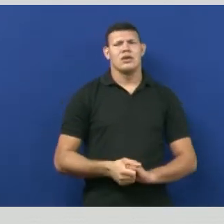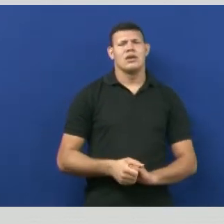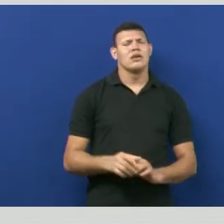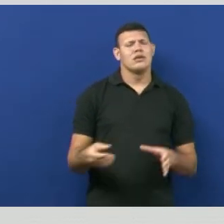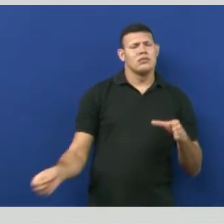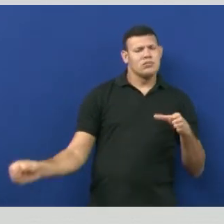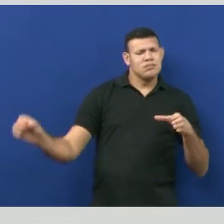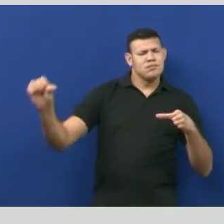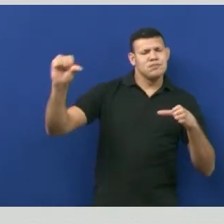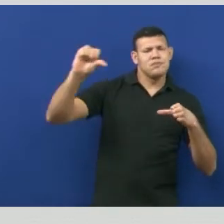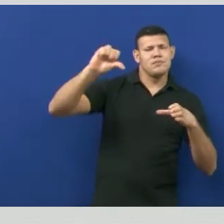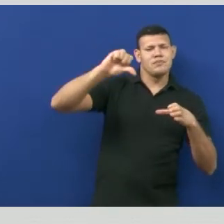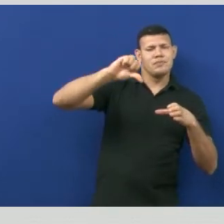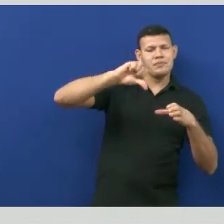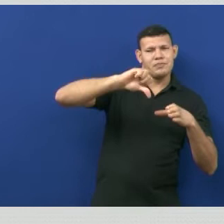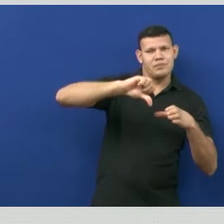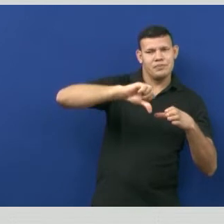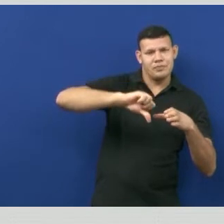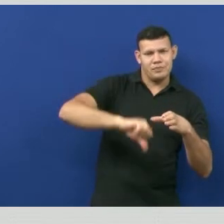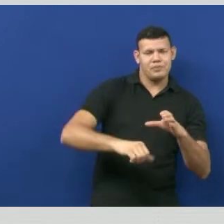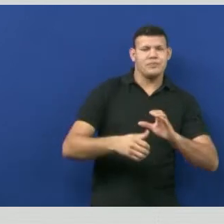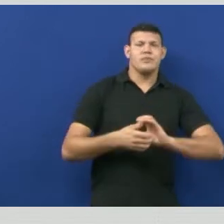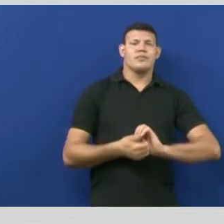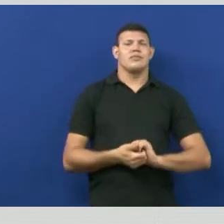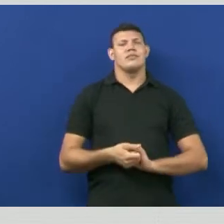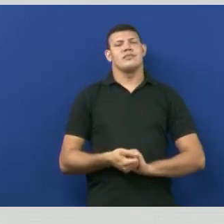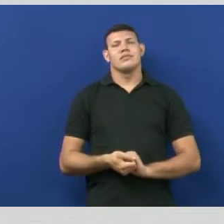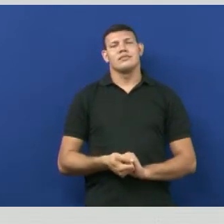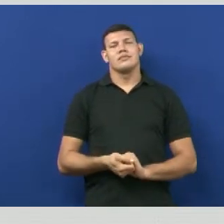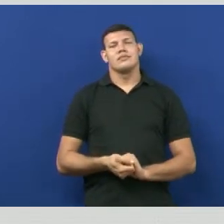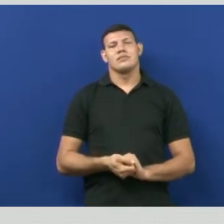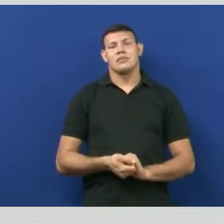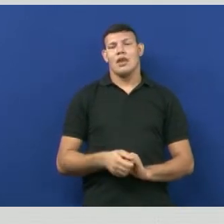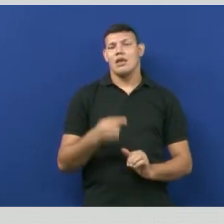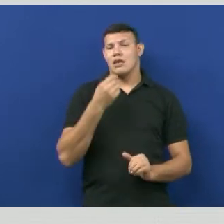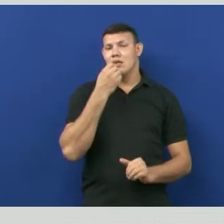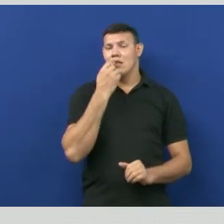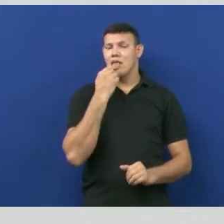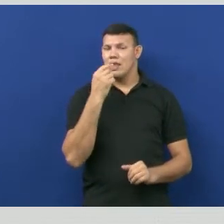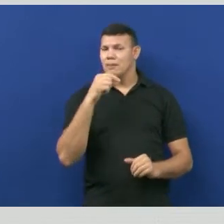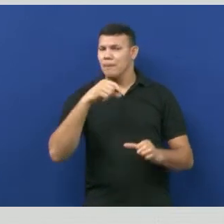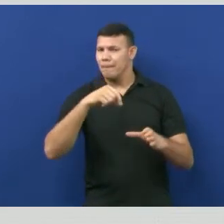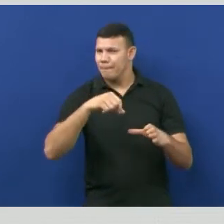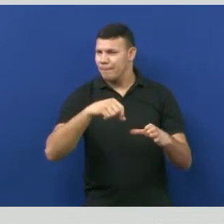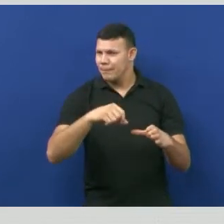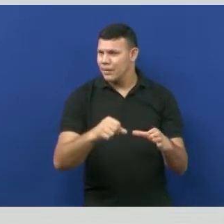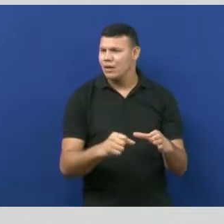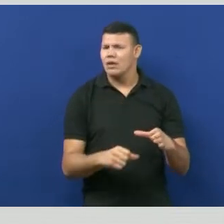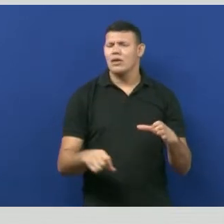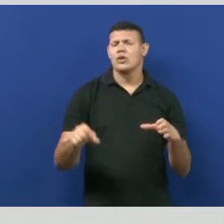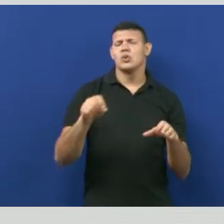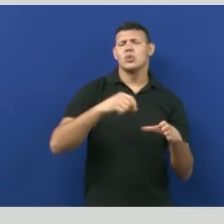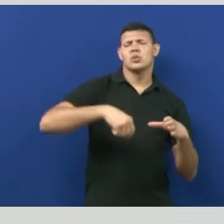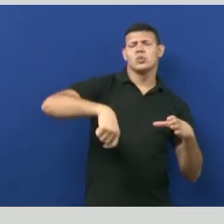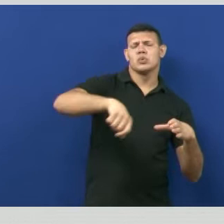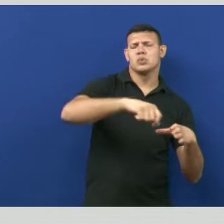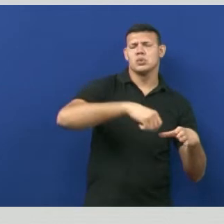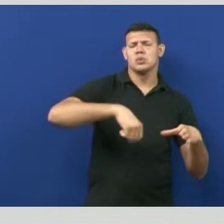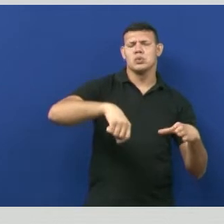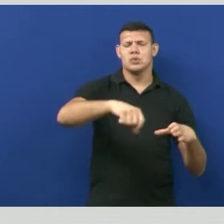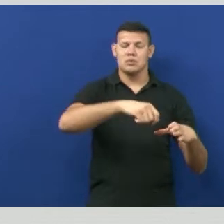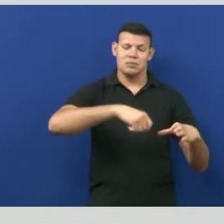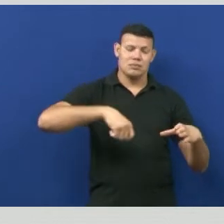NaOH. Quem é esse? O hidróxido de sódio. Nessa mistura ocorre uma